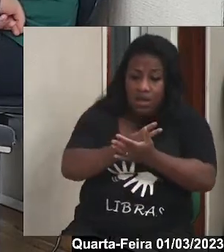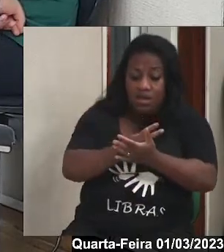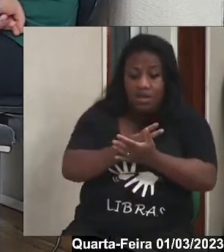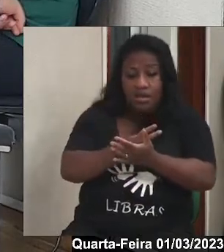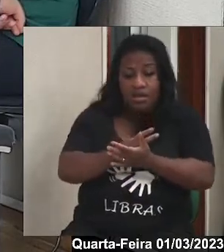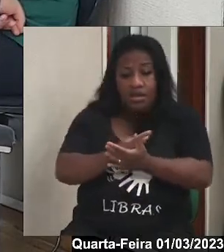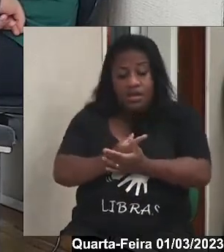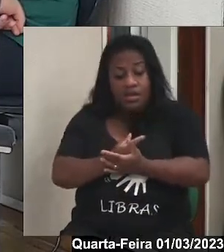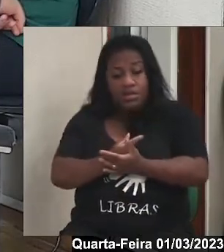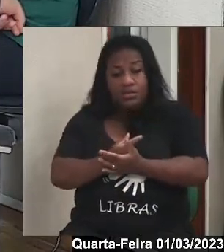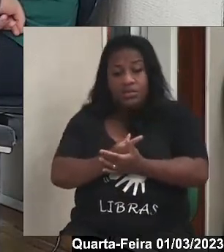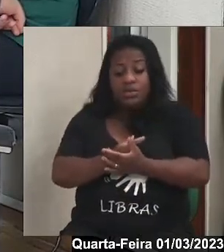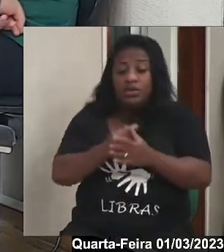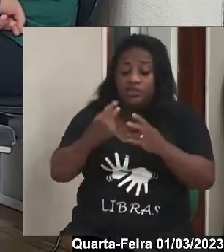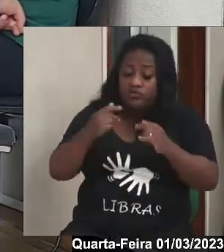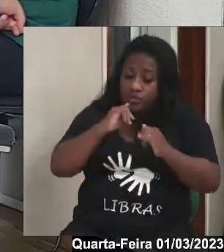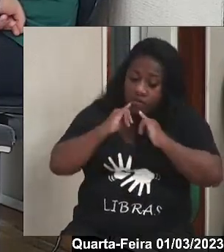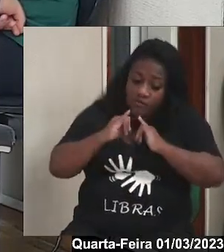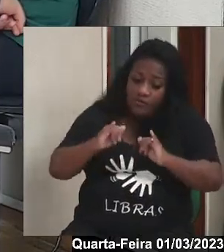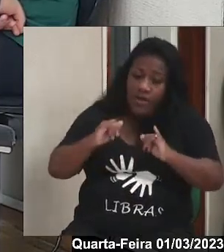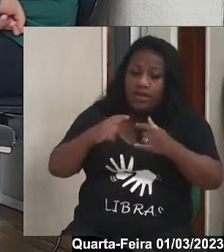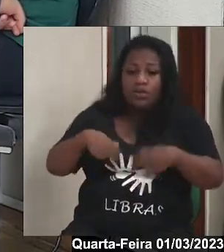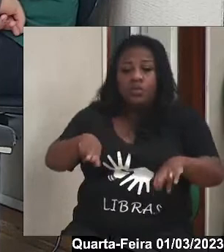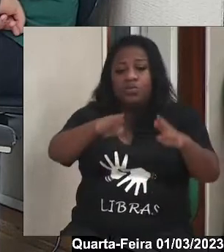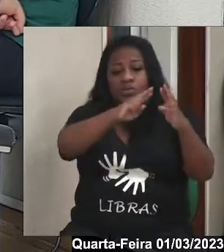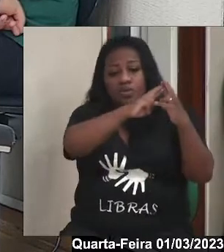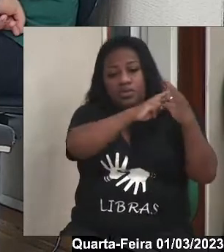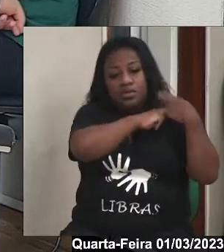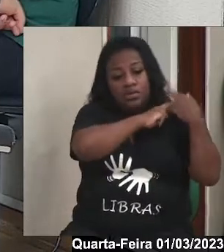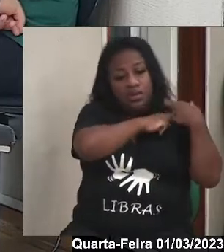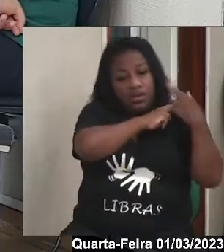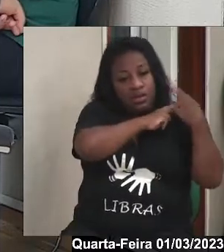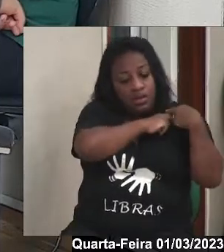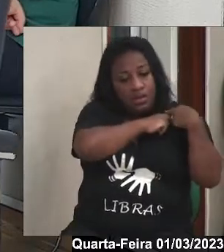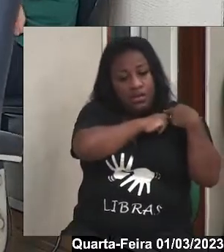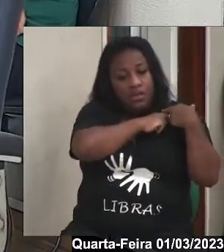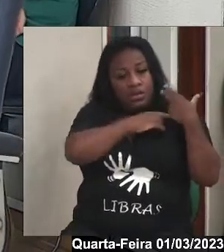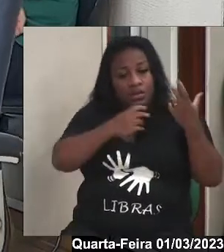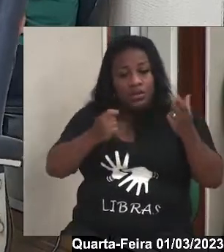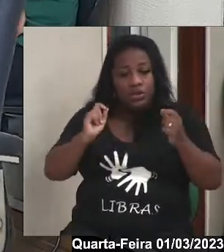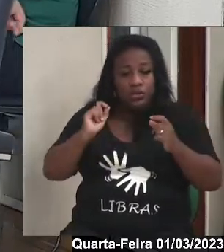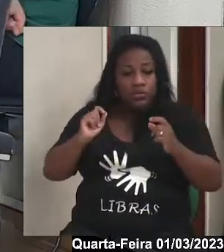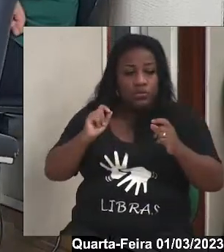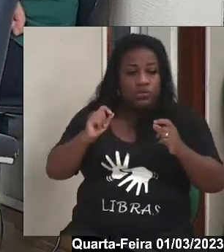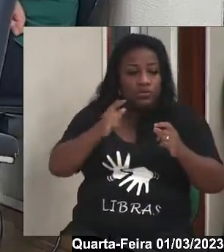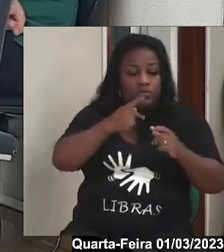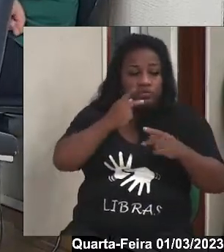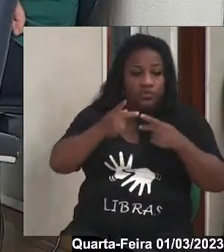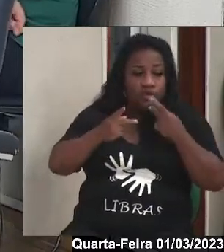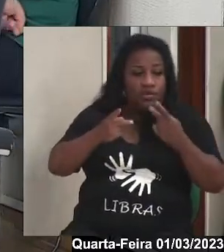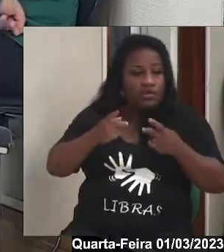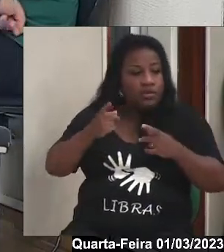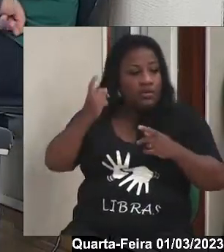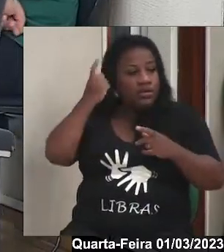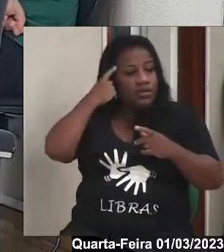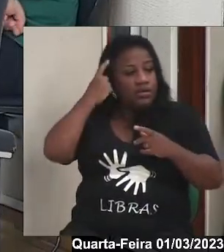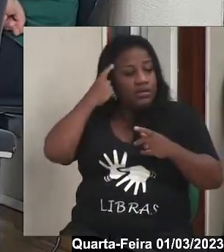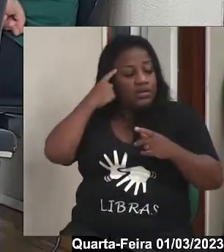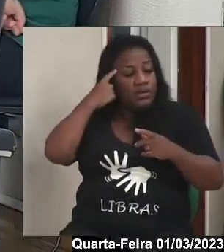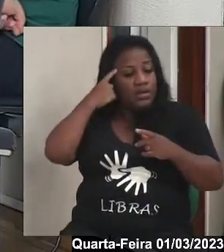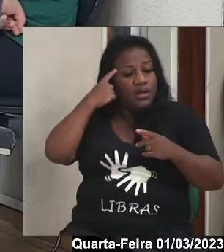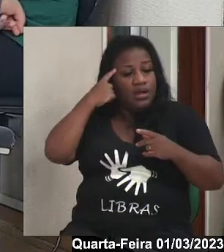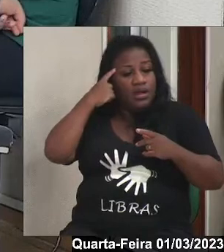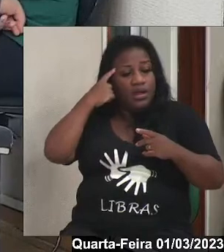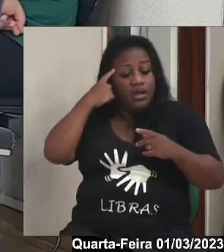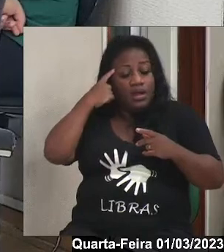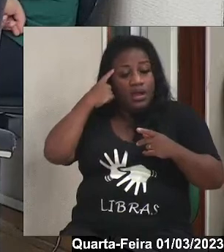você faz a discordância com responsabilidade, com embasamento. E o que eu estou falando aqui, senhores, não é da minha cabeça. porque é muito fácil